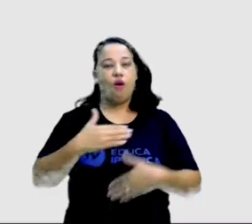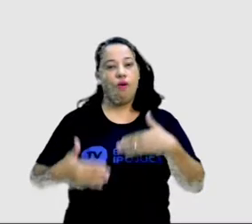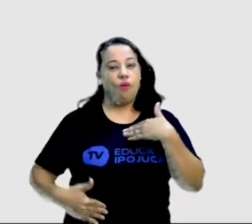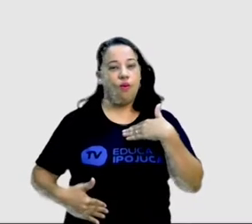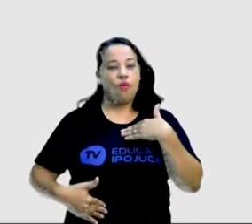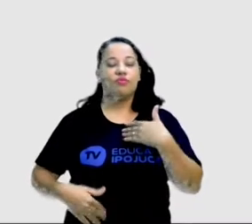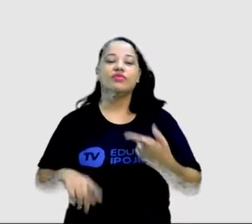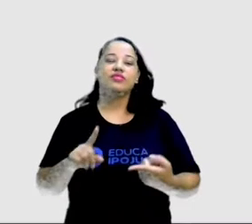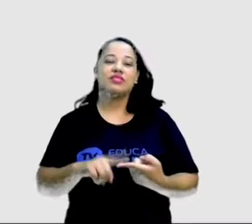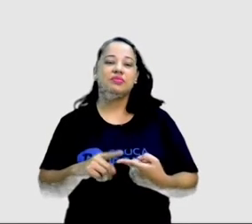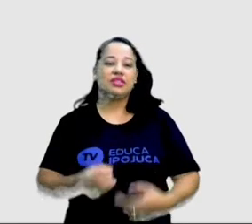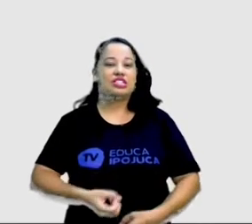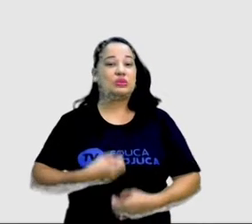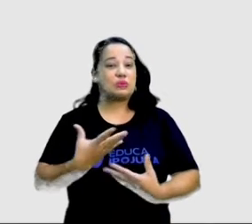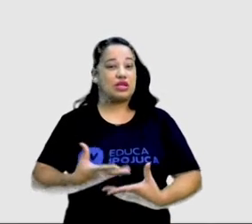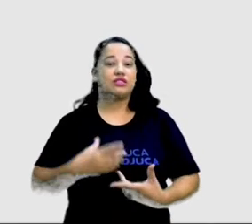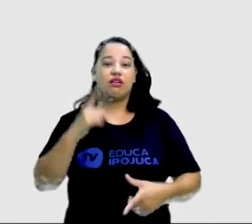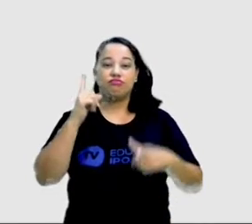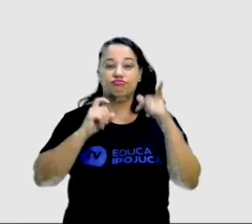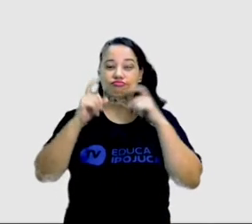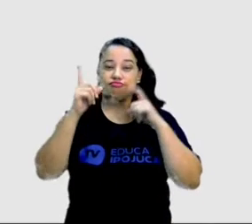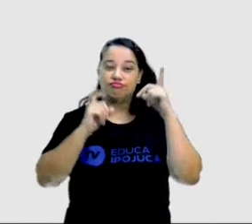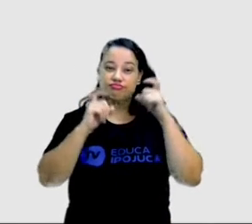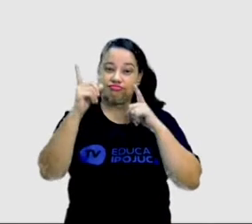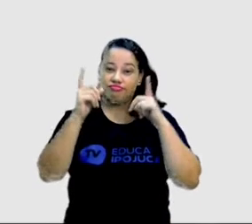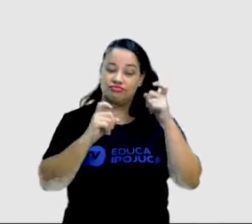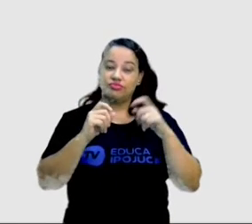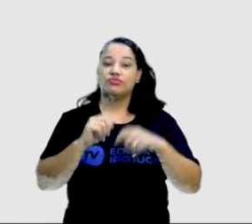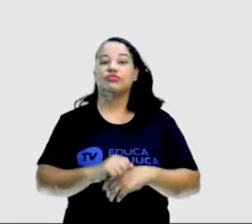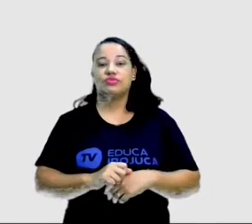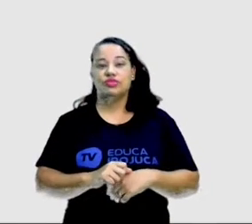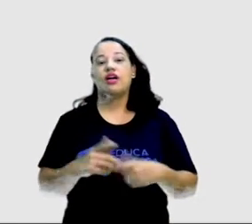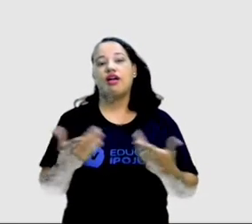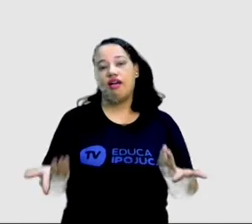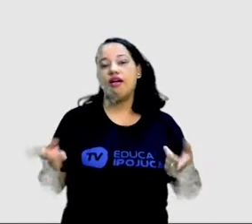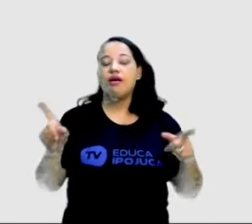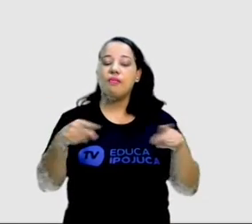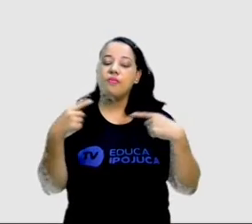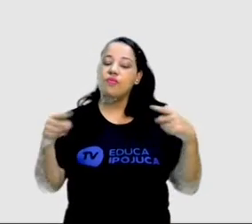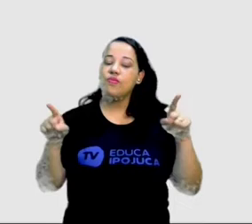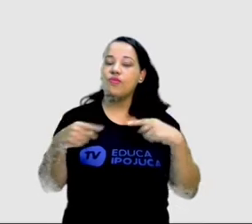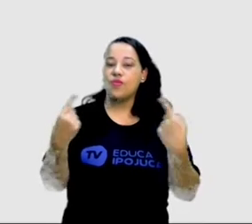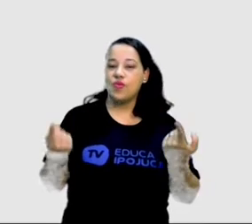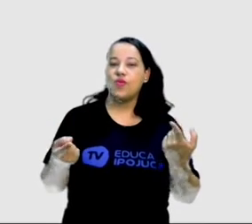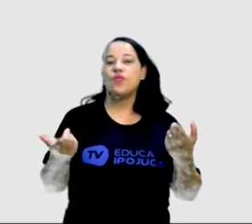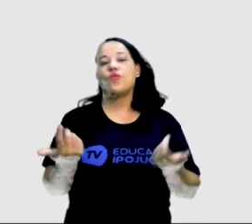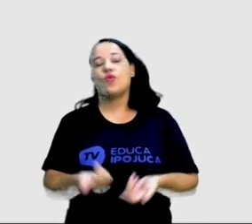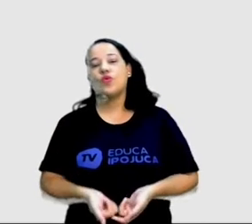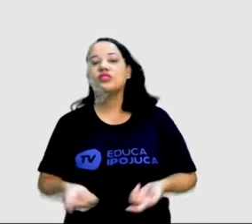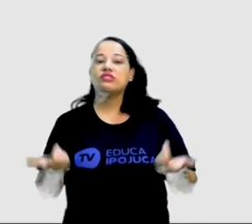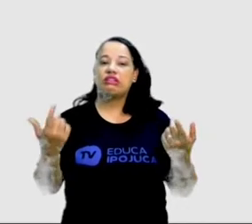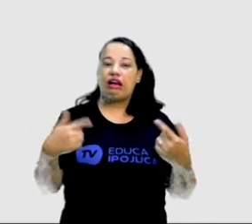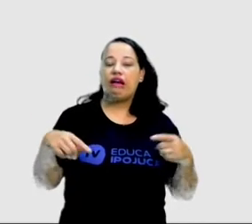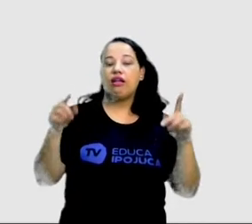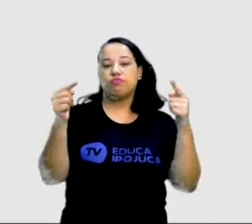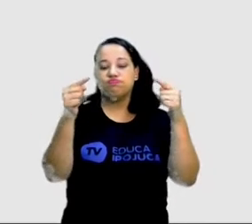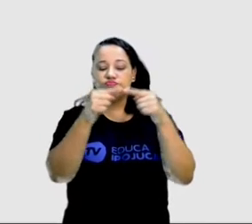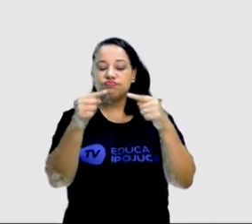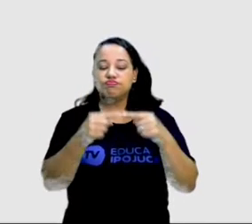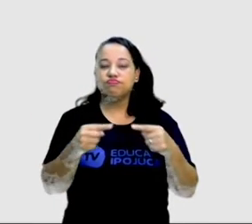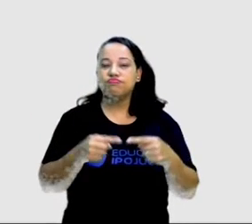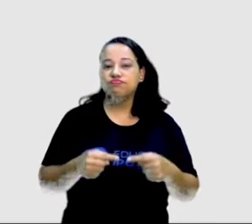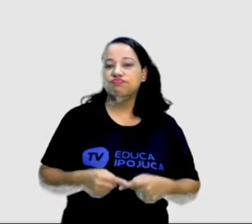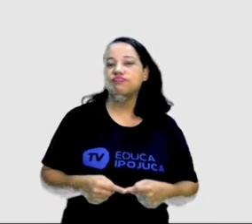da expressão do rosto, música, letra e ritmo, através